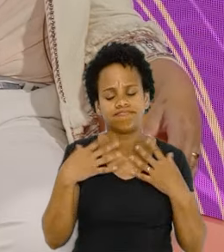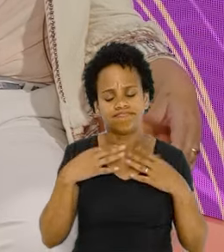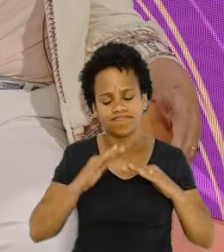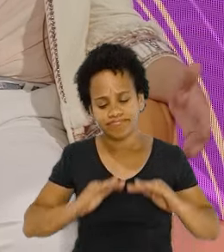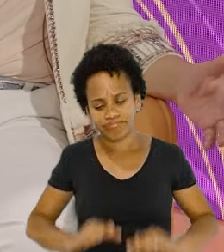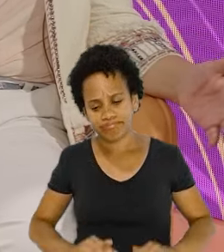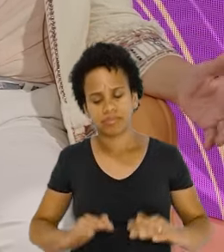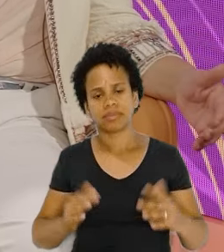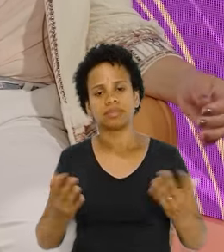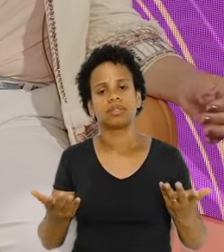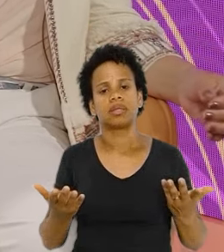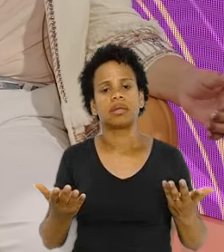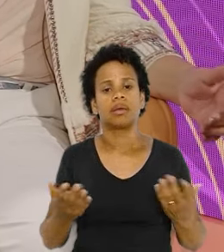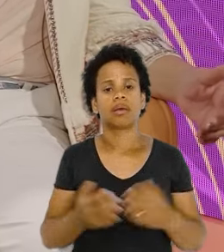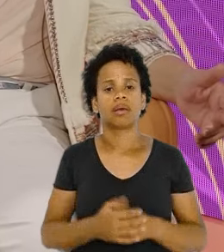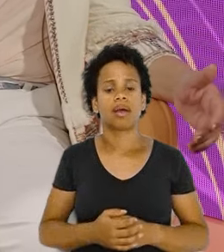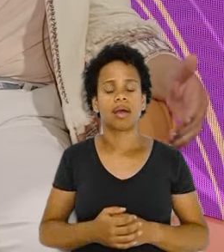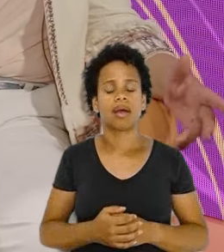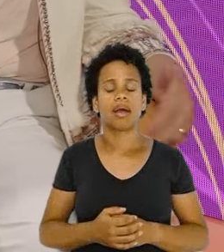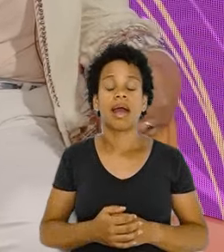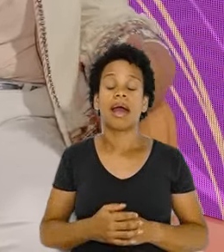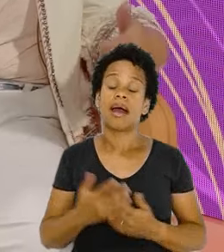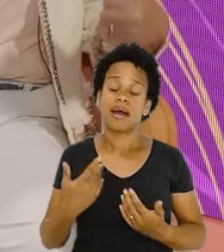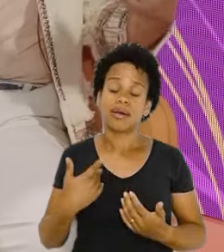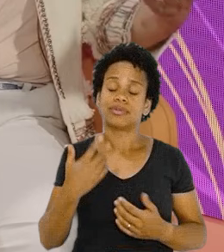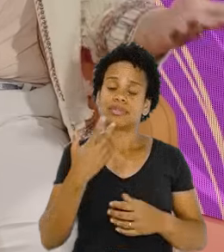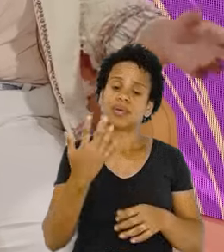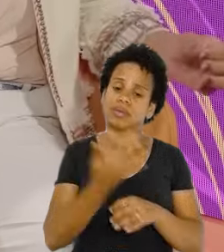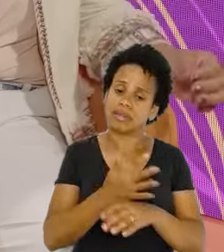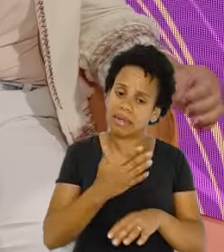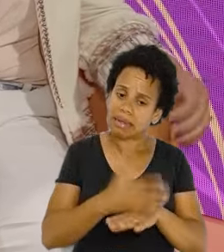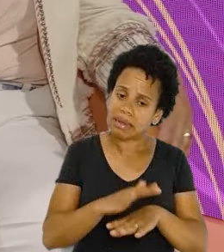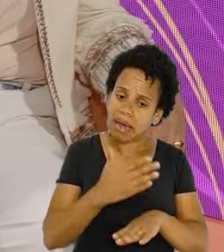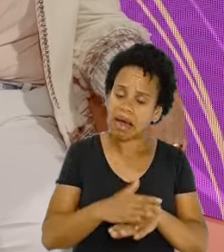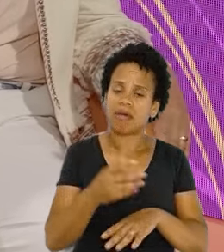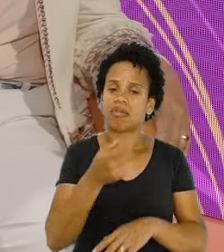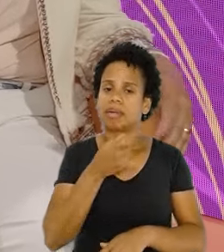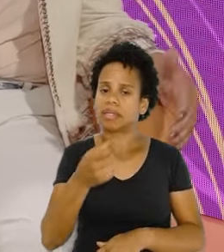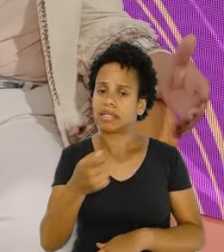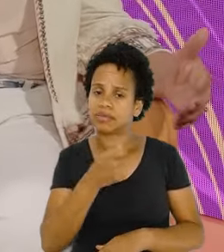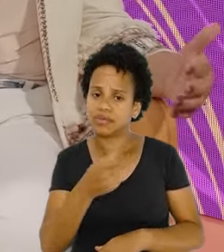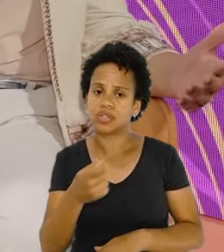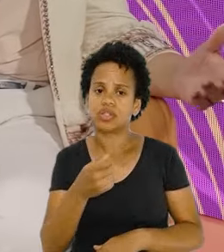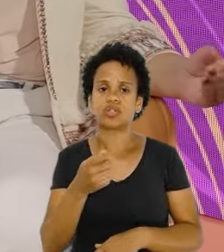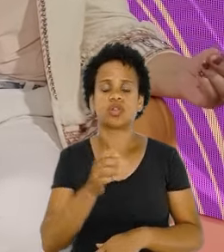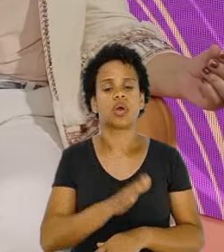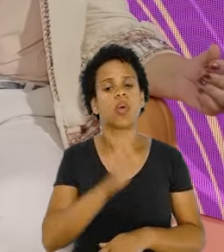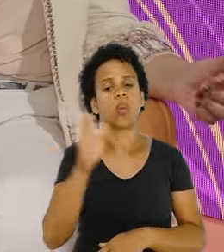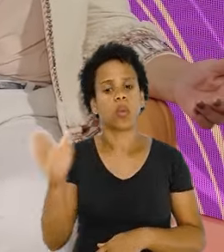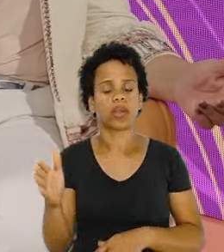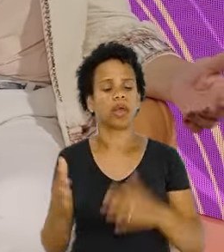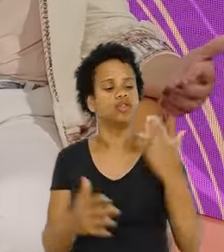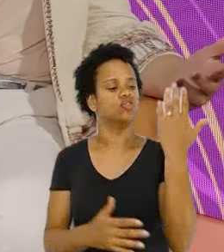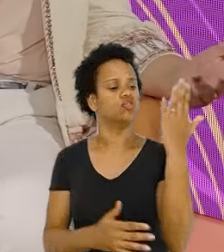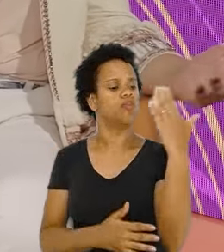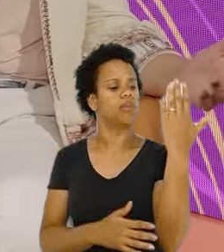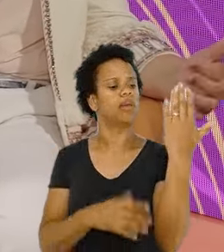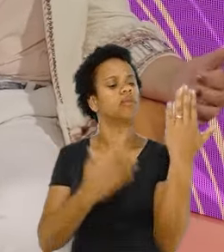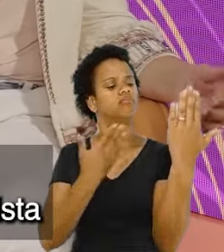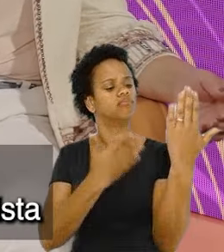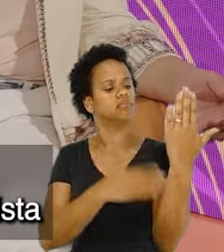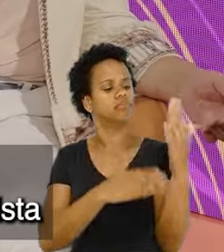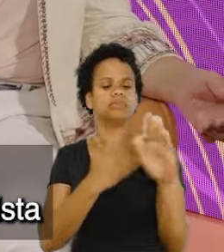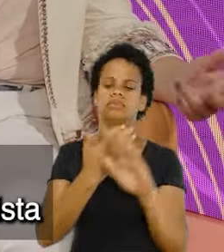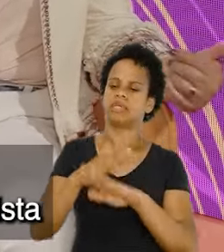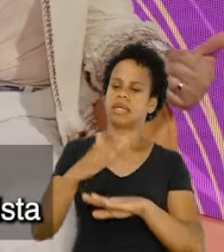aí eu peguei e falei mas é porque assim eu treinava eu ensaiava eu ia lá frente do espelho né treinar inglês